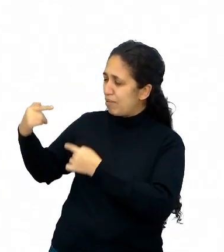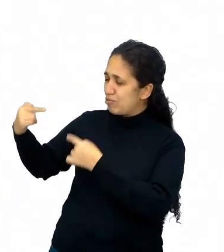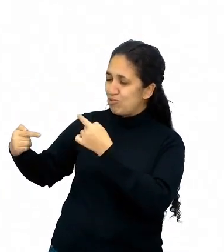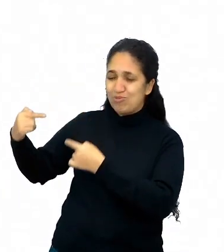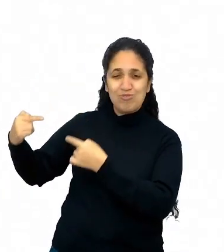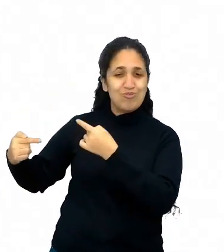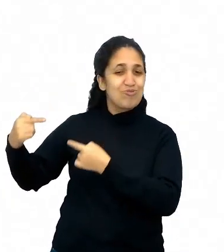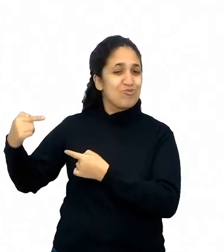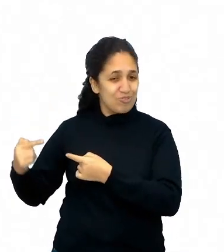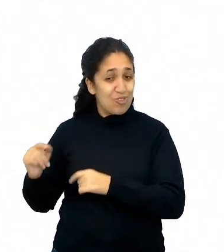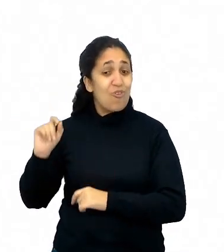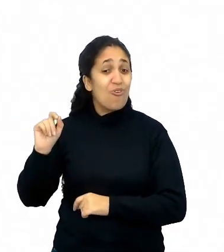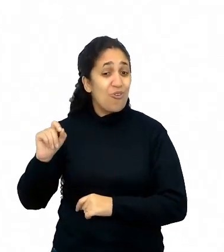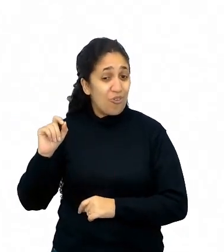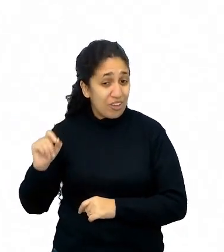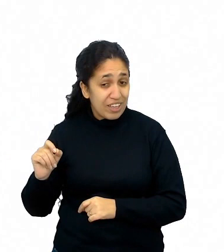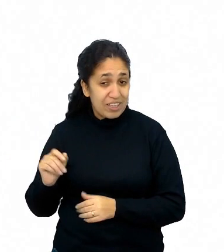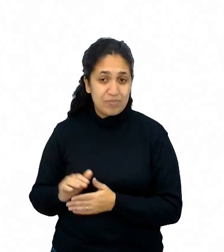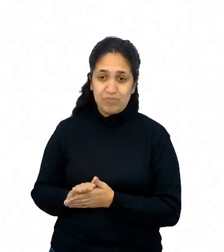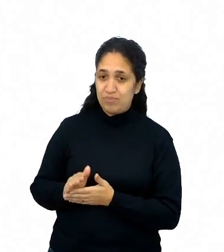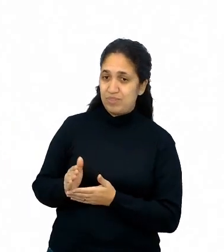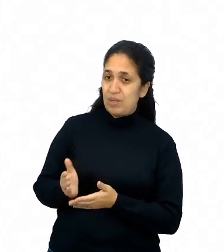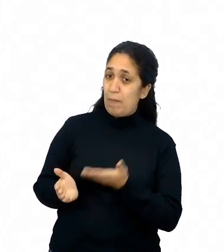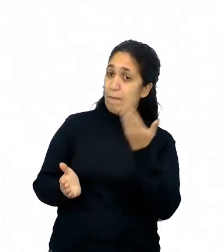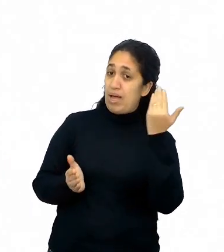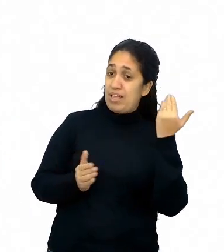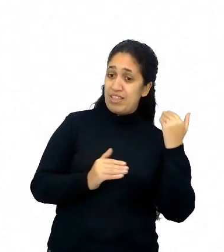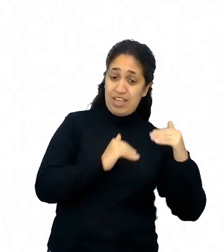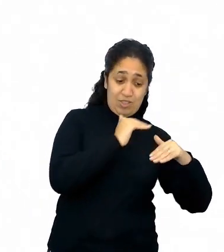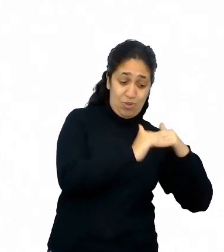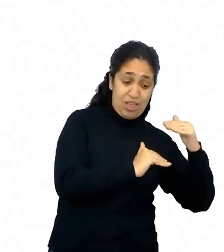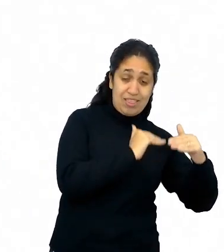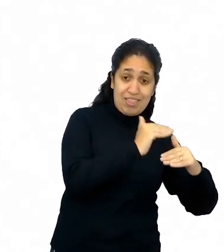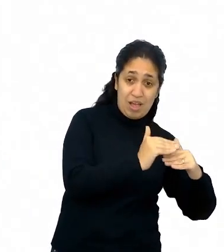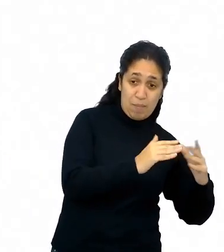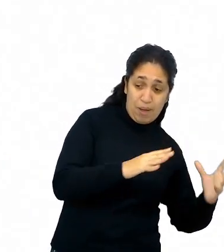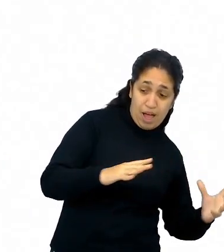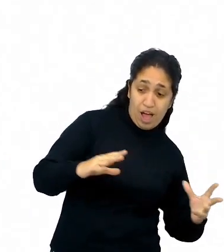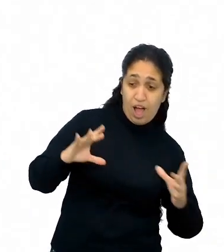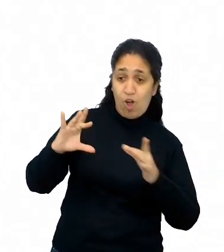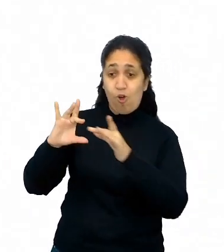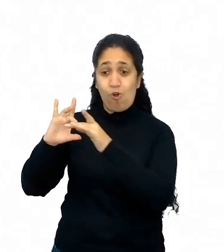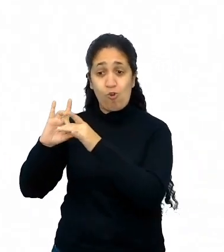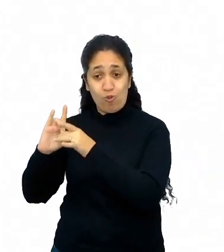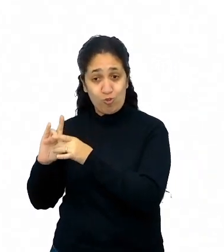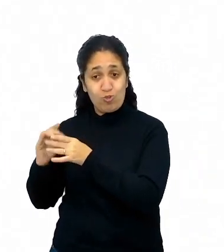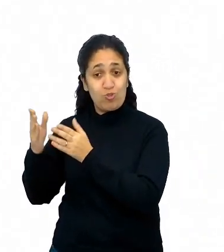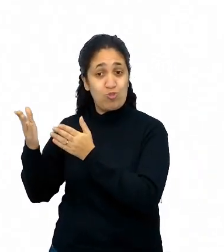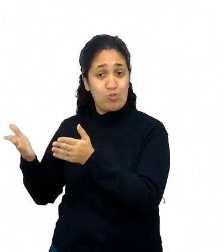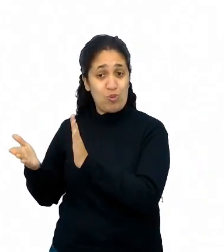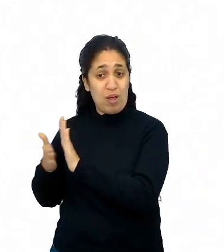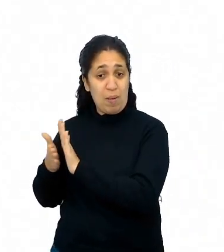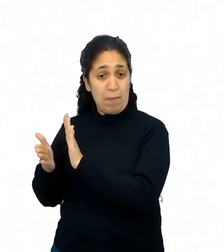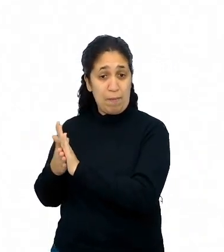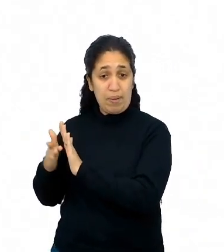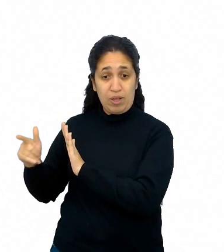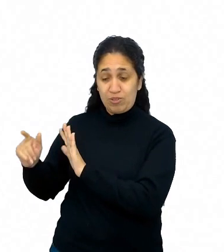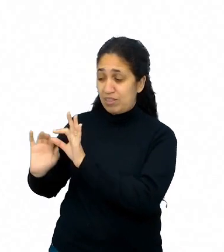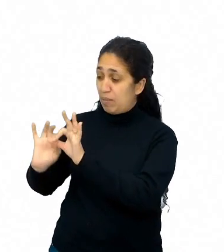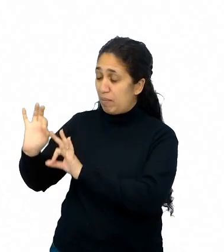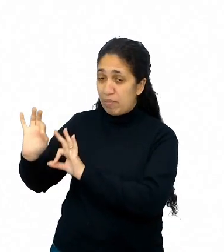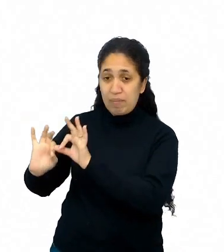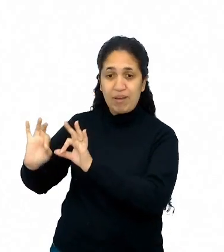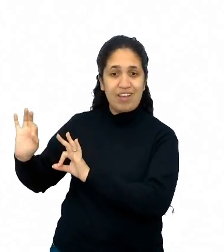que é juntar o desdobramento da etapa junto com o desdobramento da pauta para a gente montar